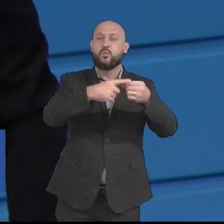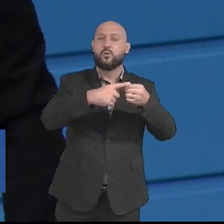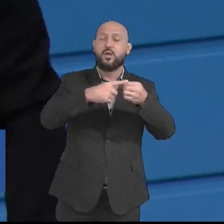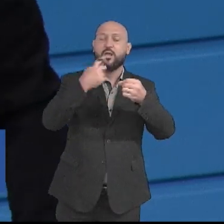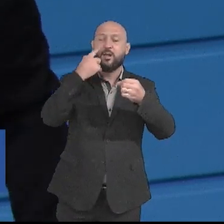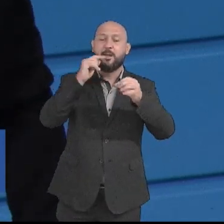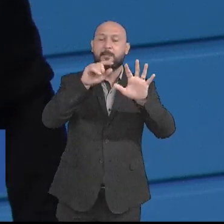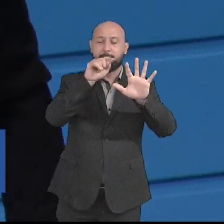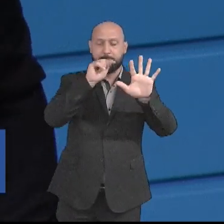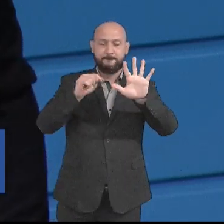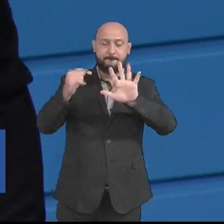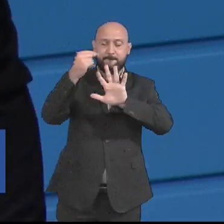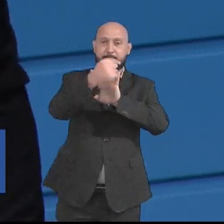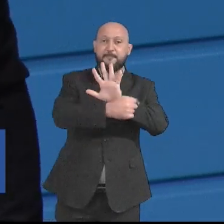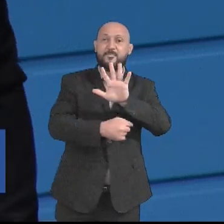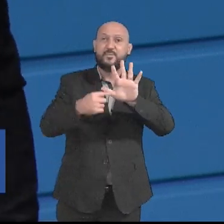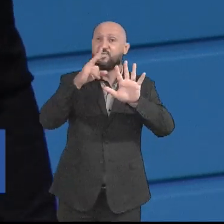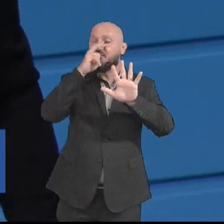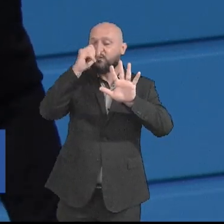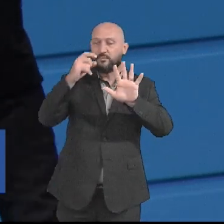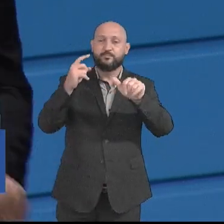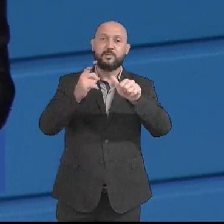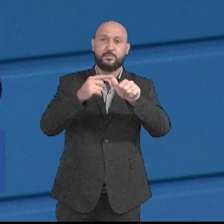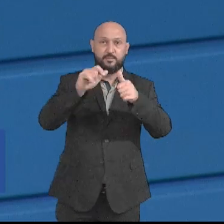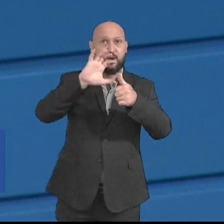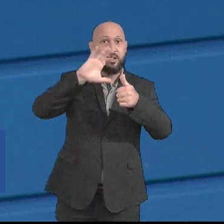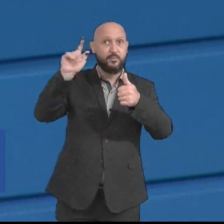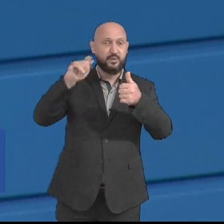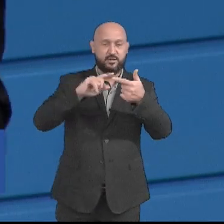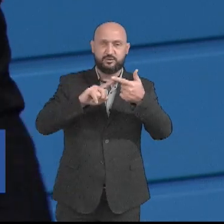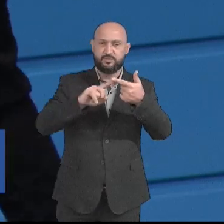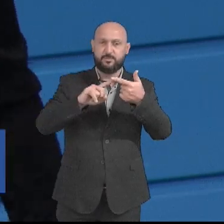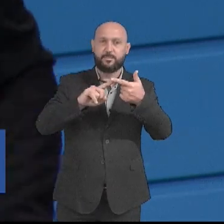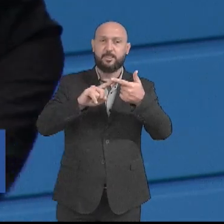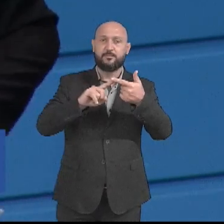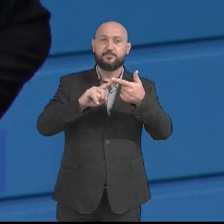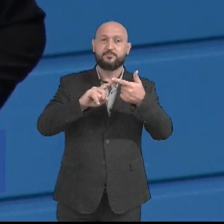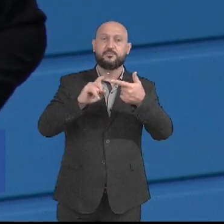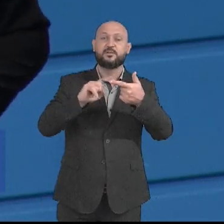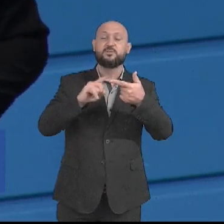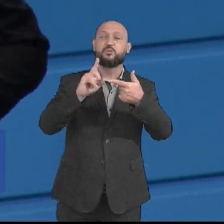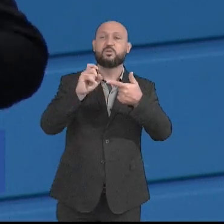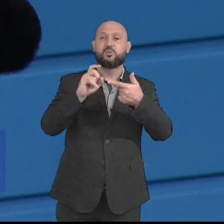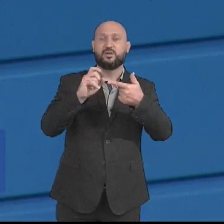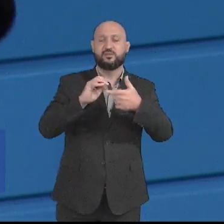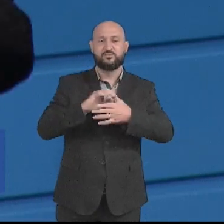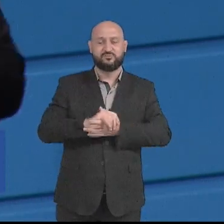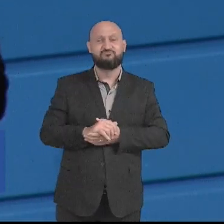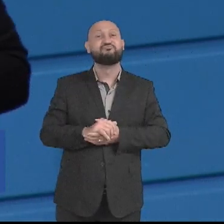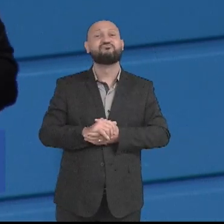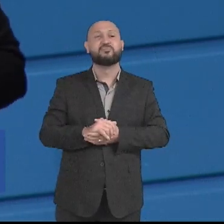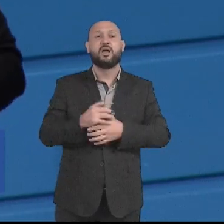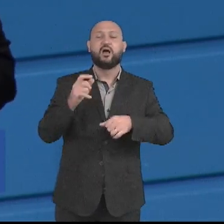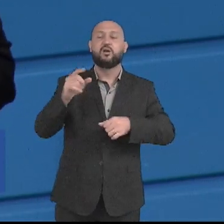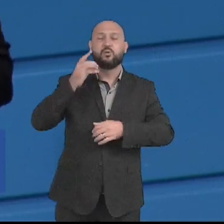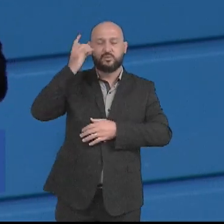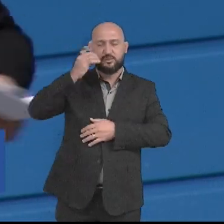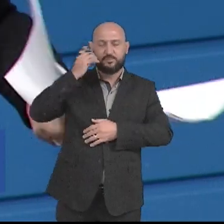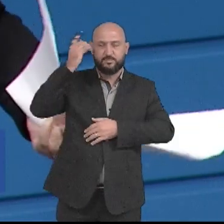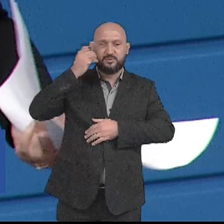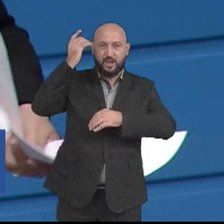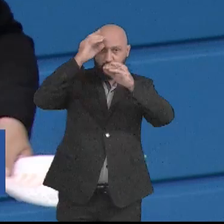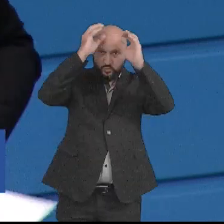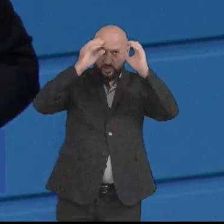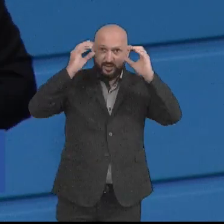da violência contra nós mulheres. Primeiro, Campo Grande, só que a segunda vem Dourados. E aí quando o deputado